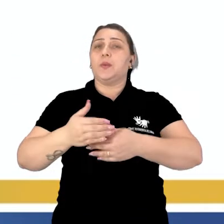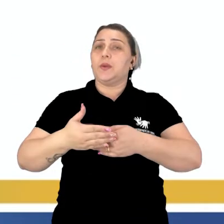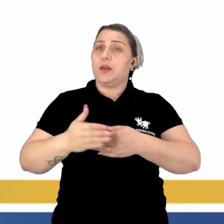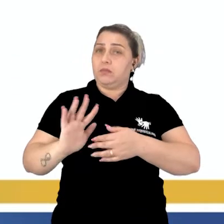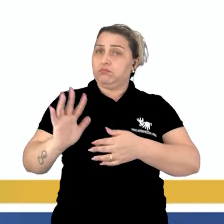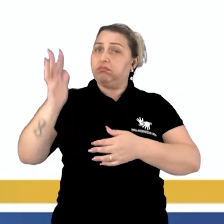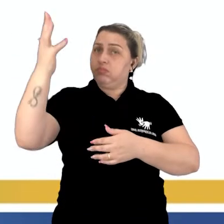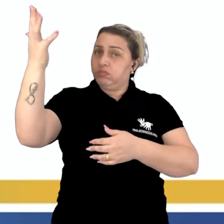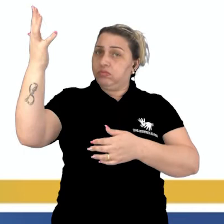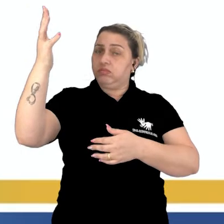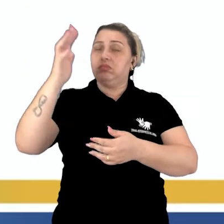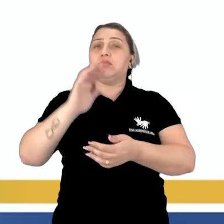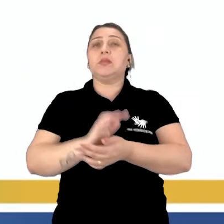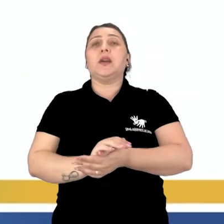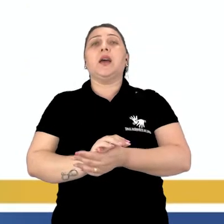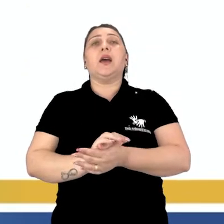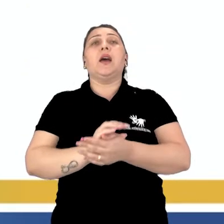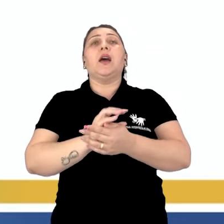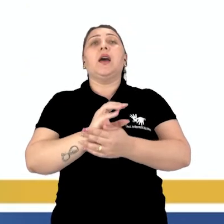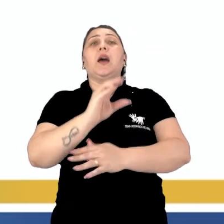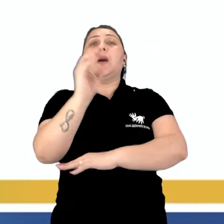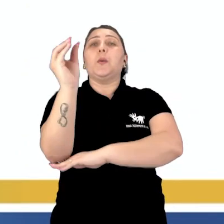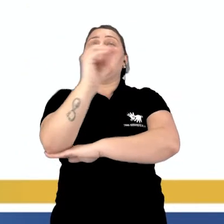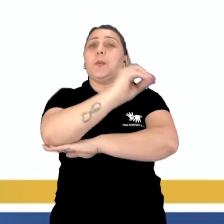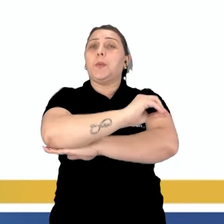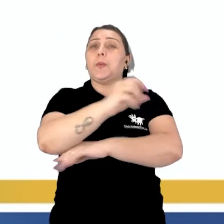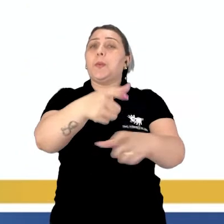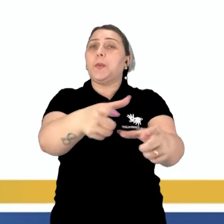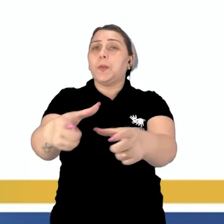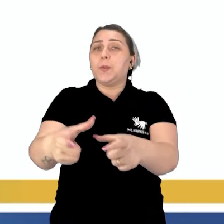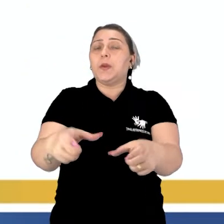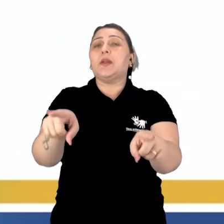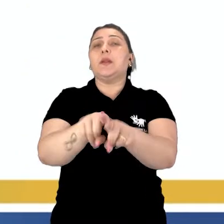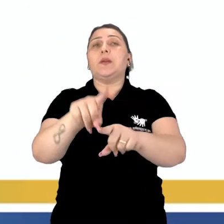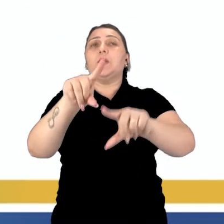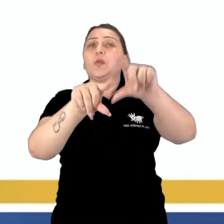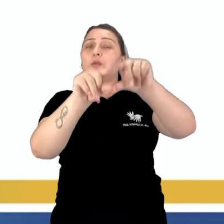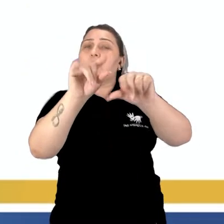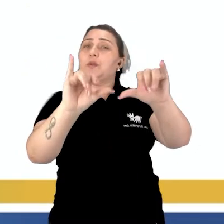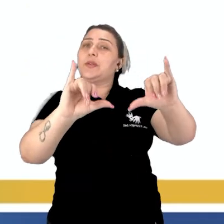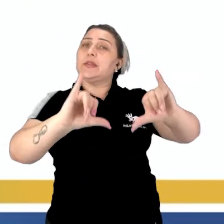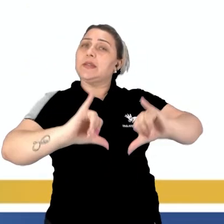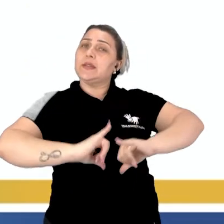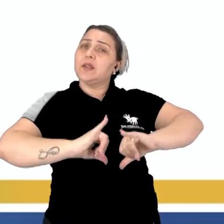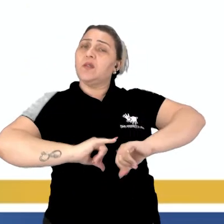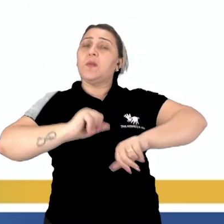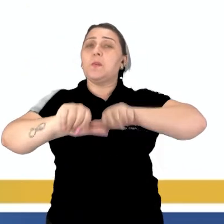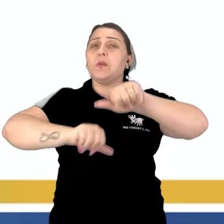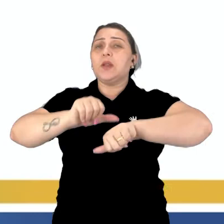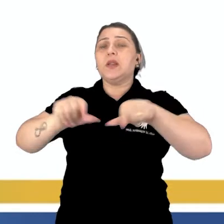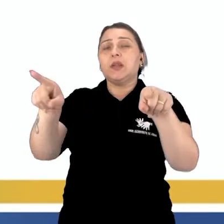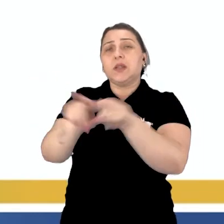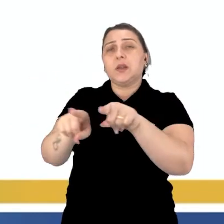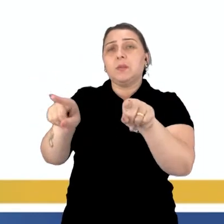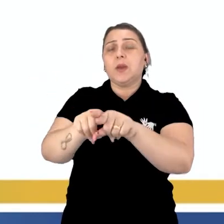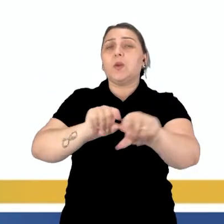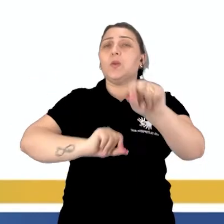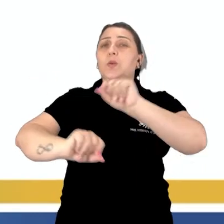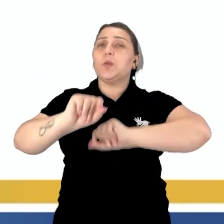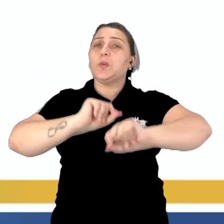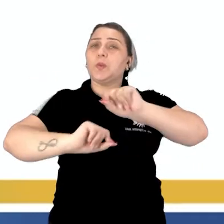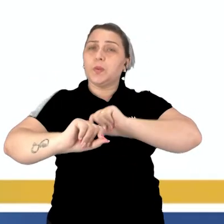dias acontece, a posição aparente do Sol também entre as estrelas, ele sofre uma variação, ele sofre